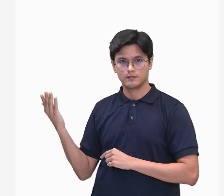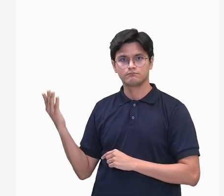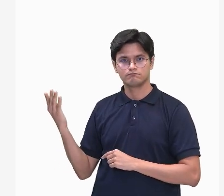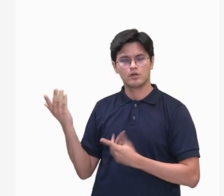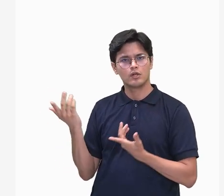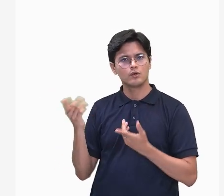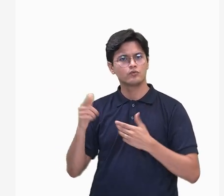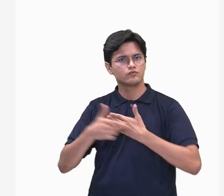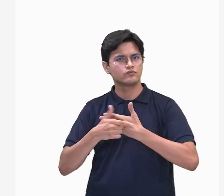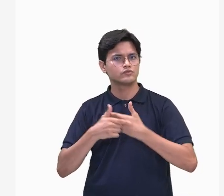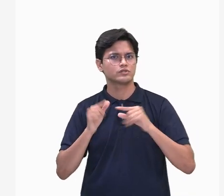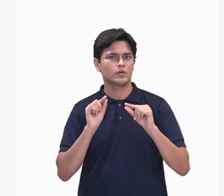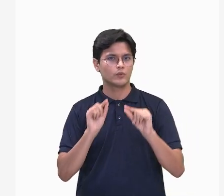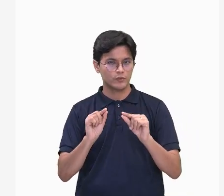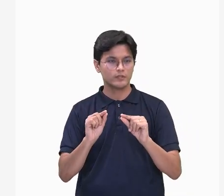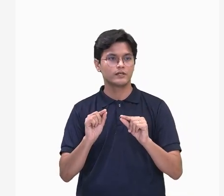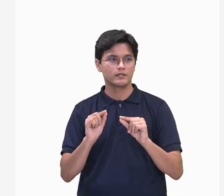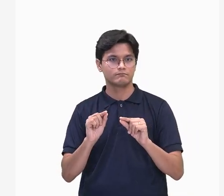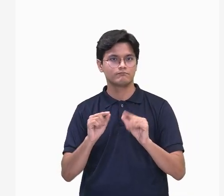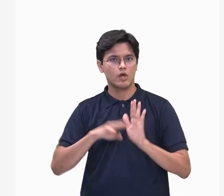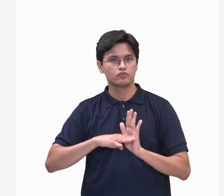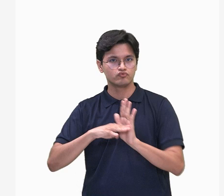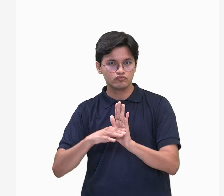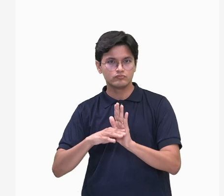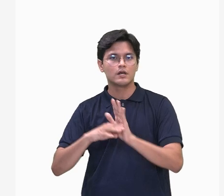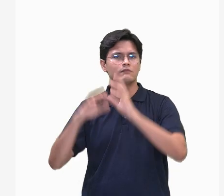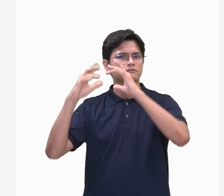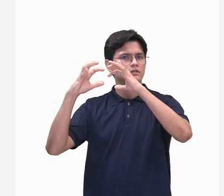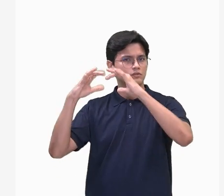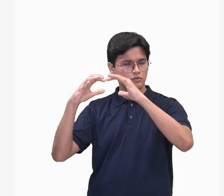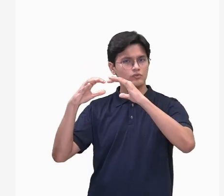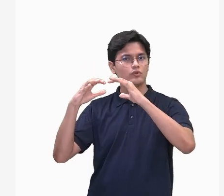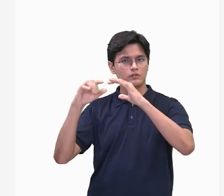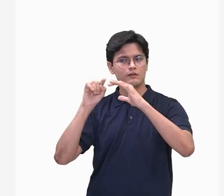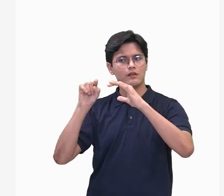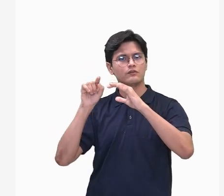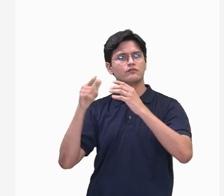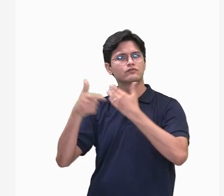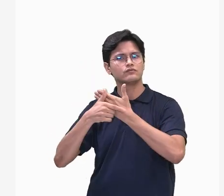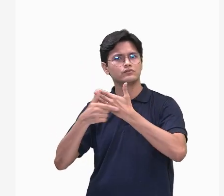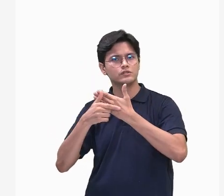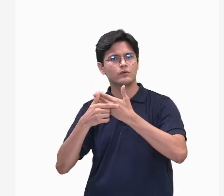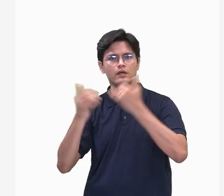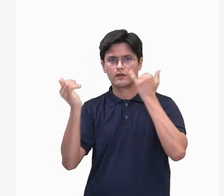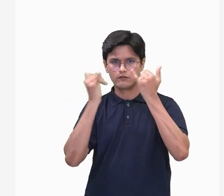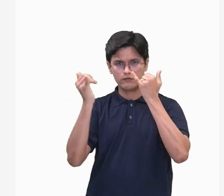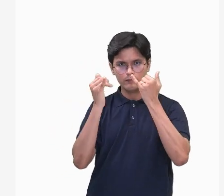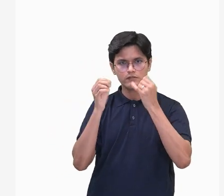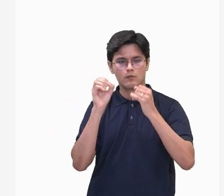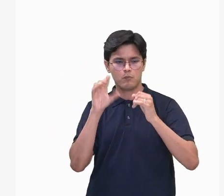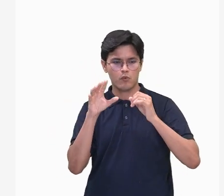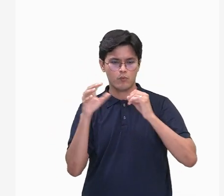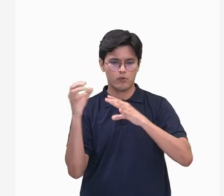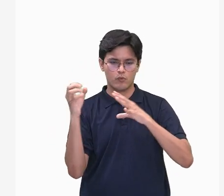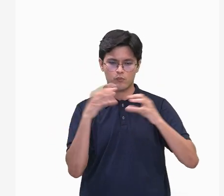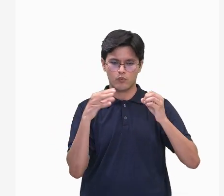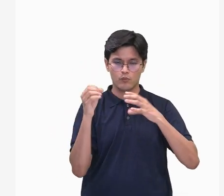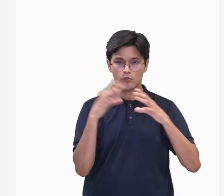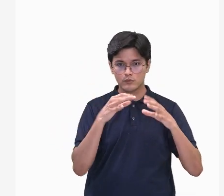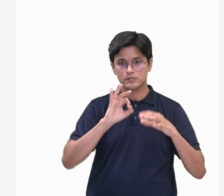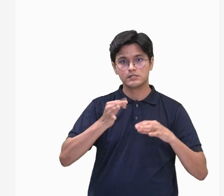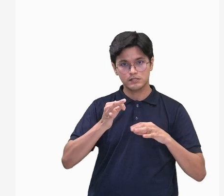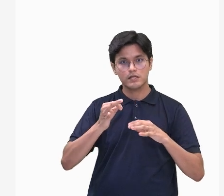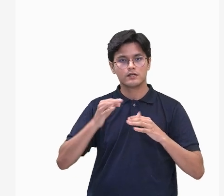reparação desses neurônios. Tá? Então, qual é a função do neurônio? Transmitir informações, transmitir impulsos elétricos, tá?